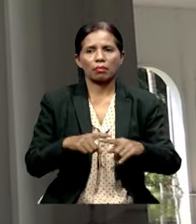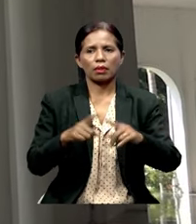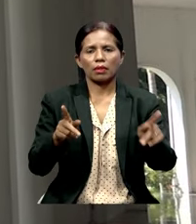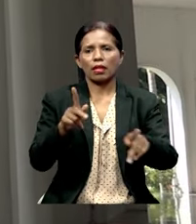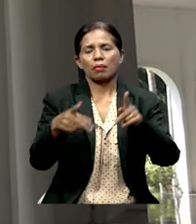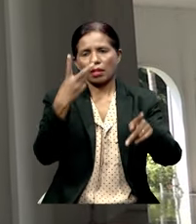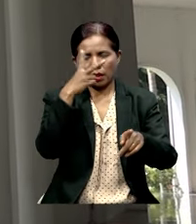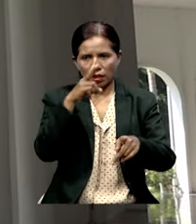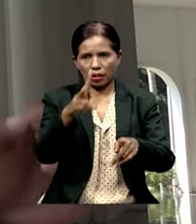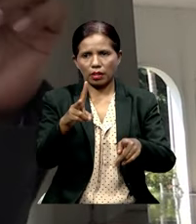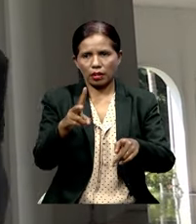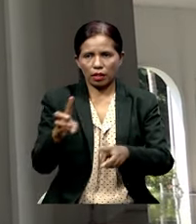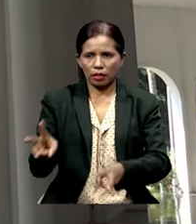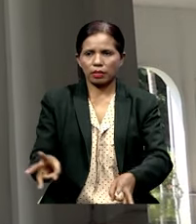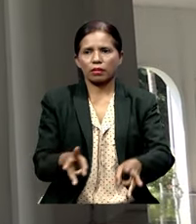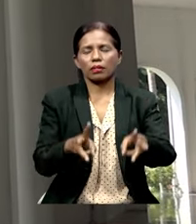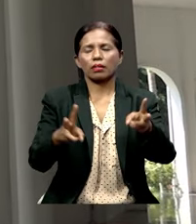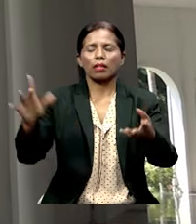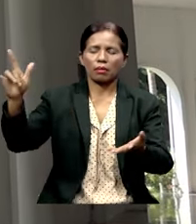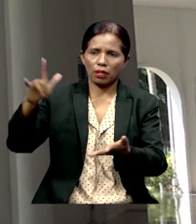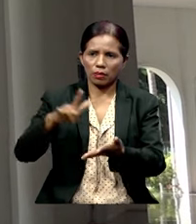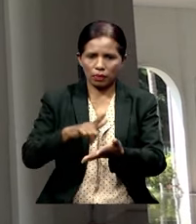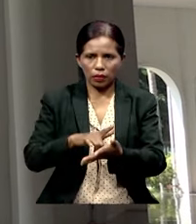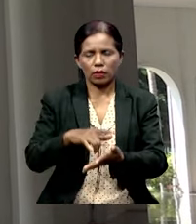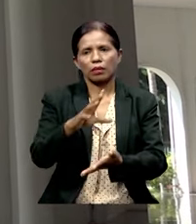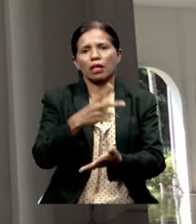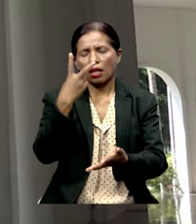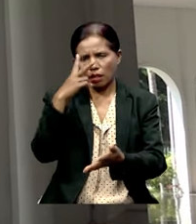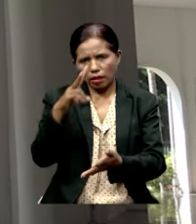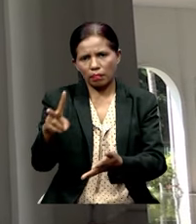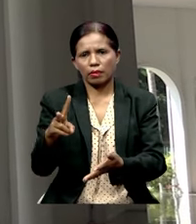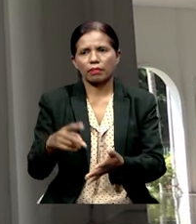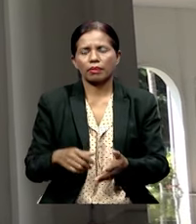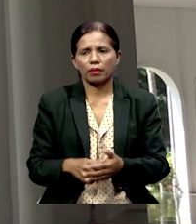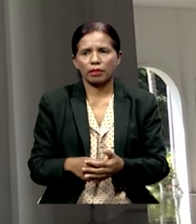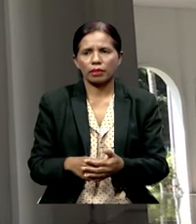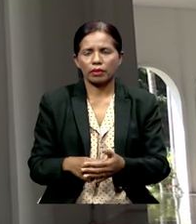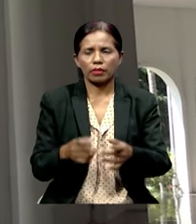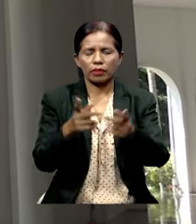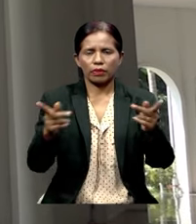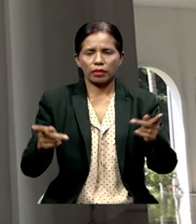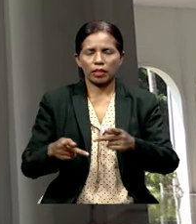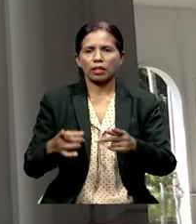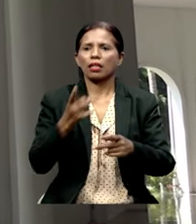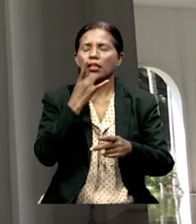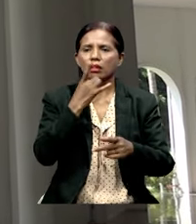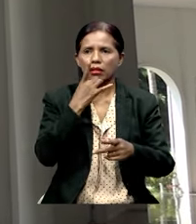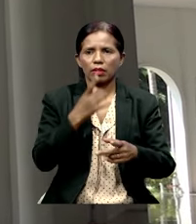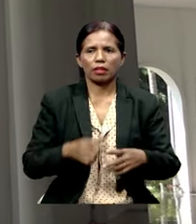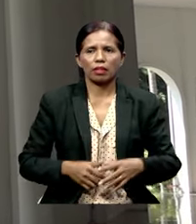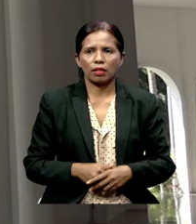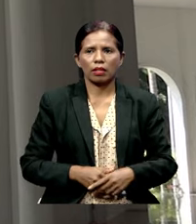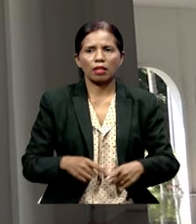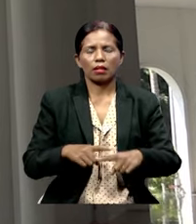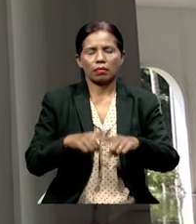mas que a estrada, arreia, mas que aeroporto, arreia dentro, mas que central eletricidade, mas